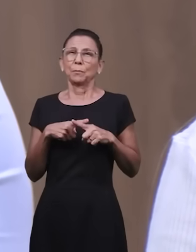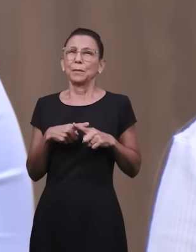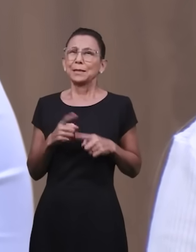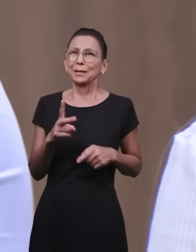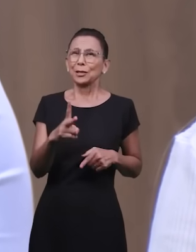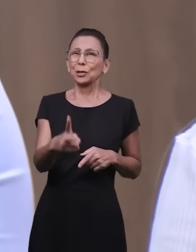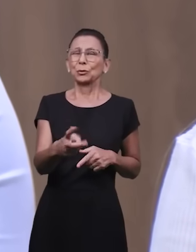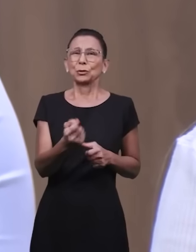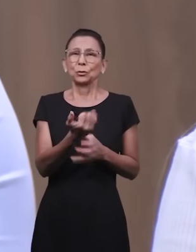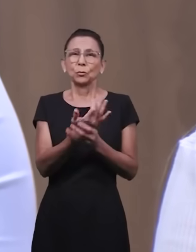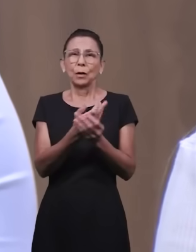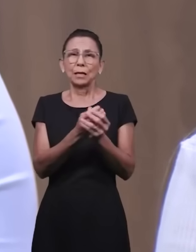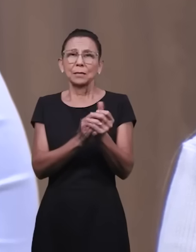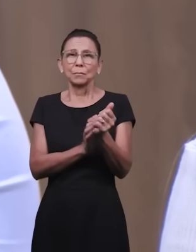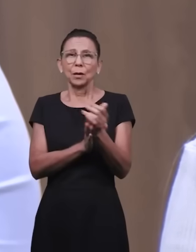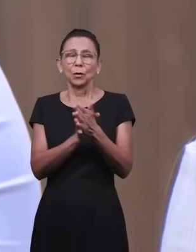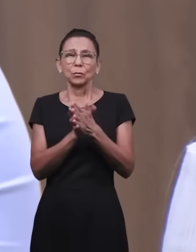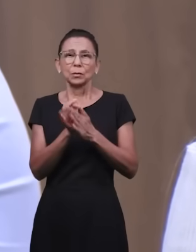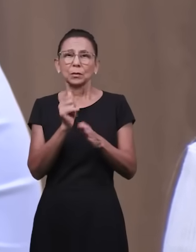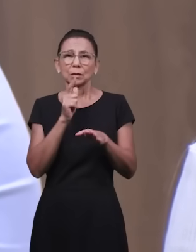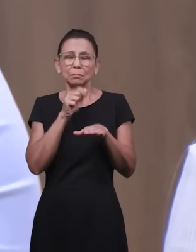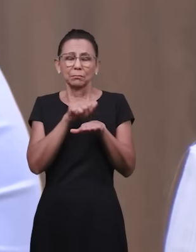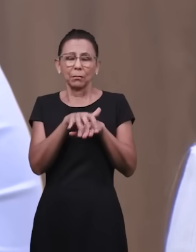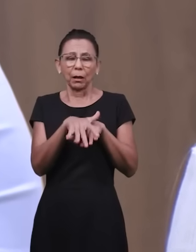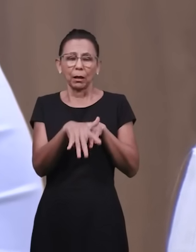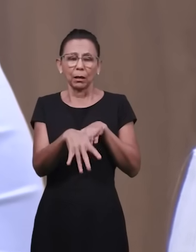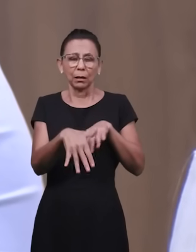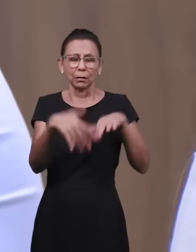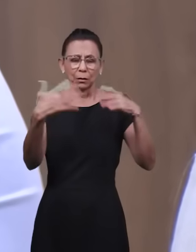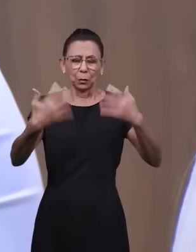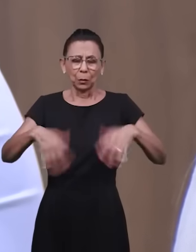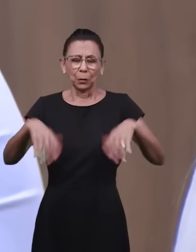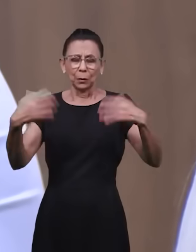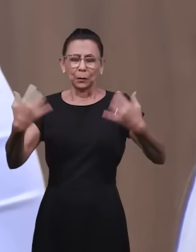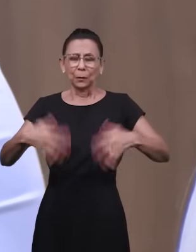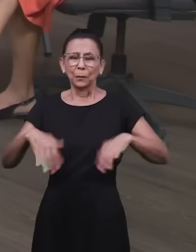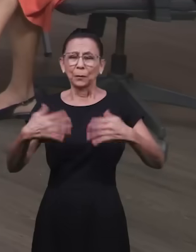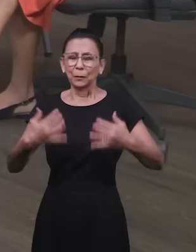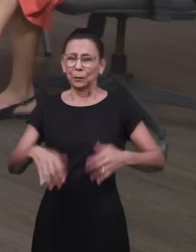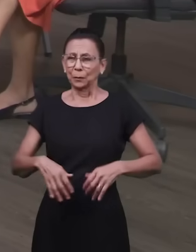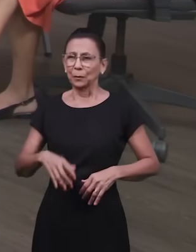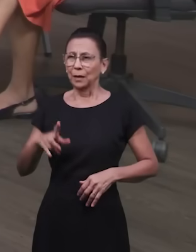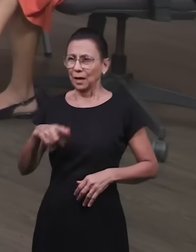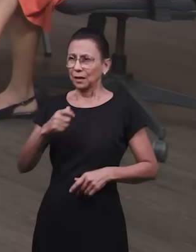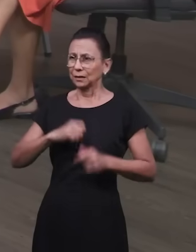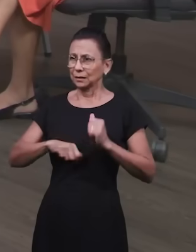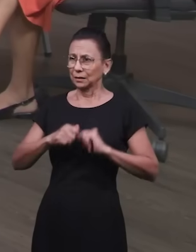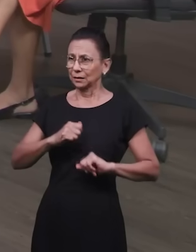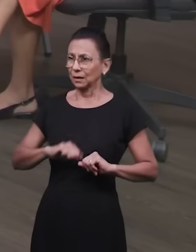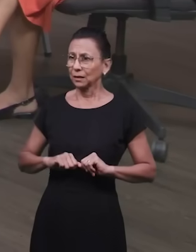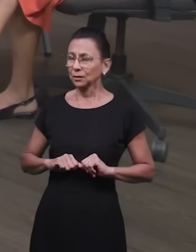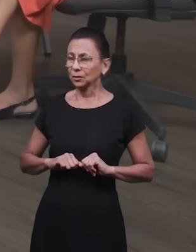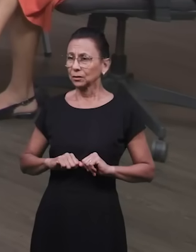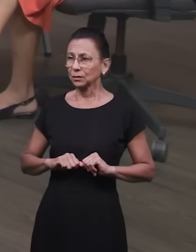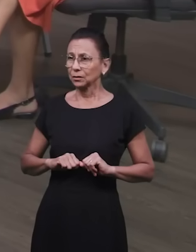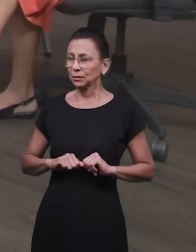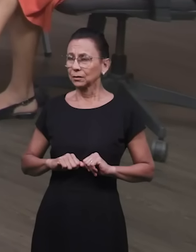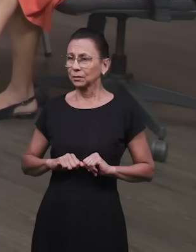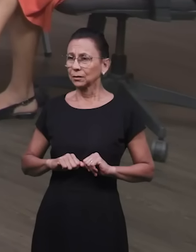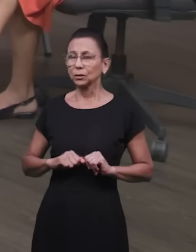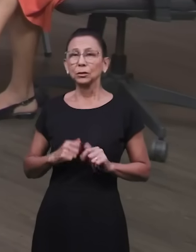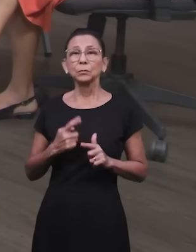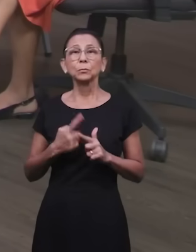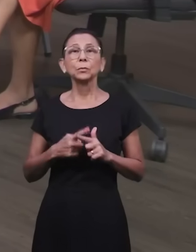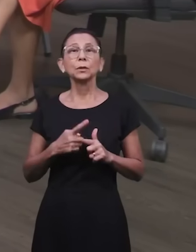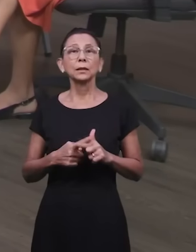Isso é um sintoma de ansiedade? E se não for, isso é causado por quê? Andressa, se você responder, eu